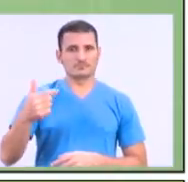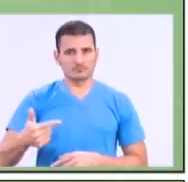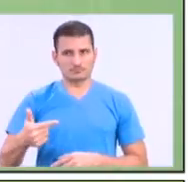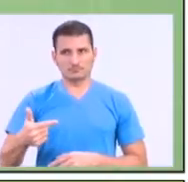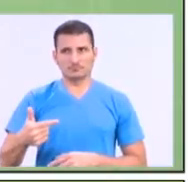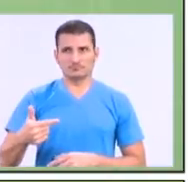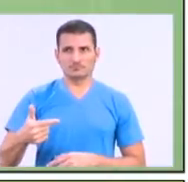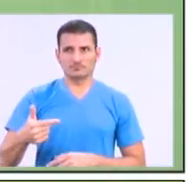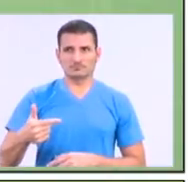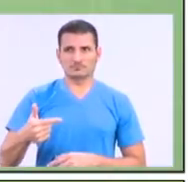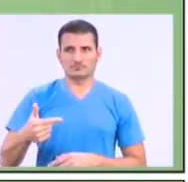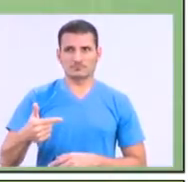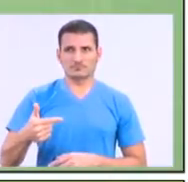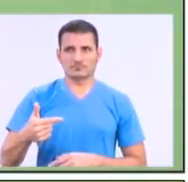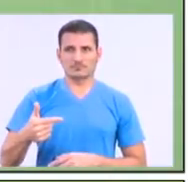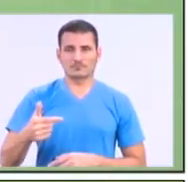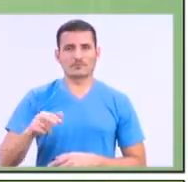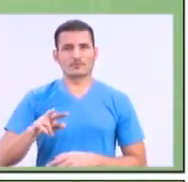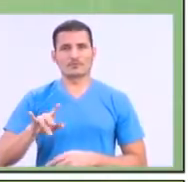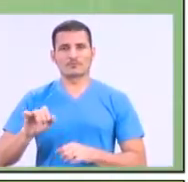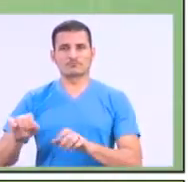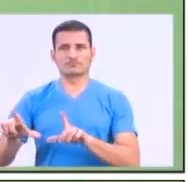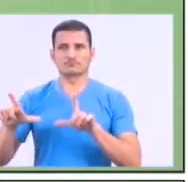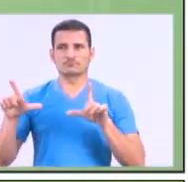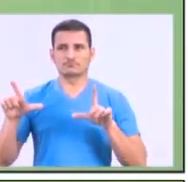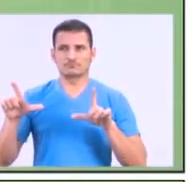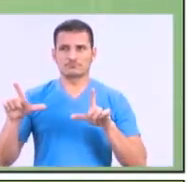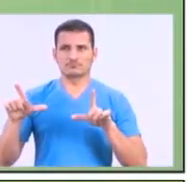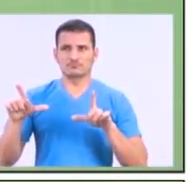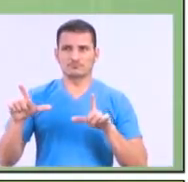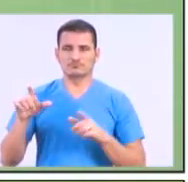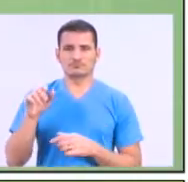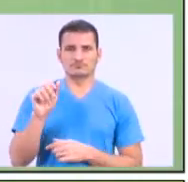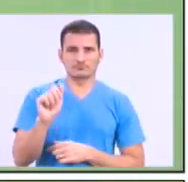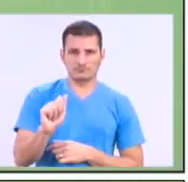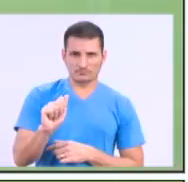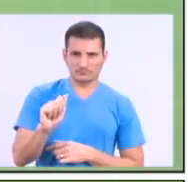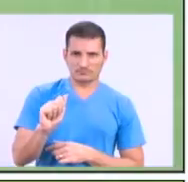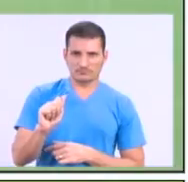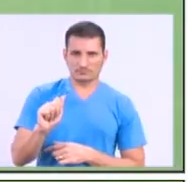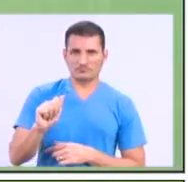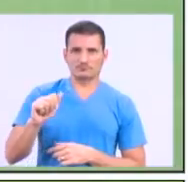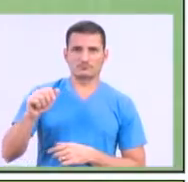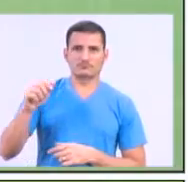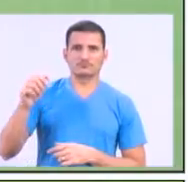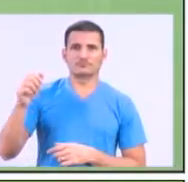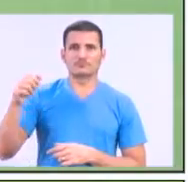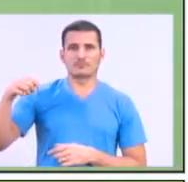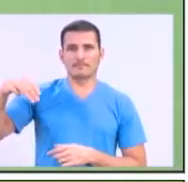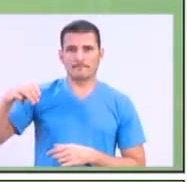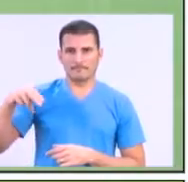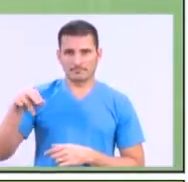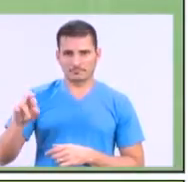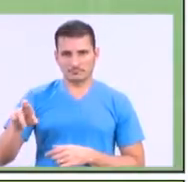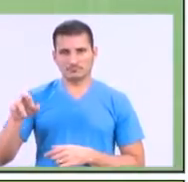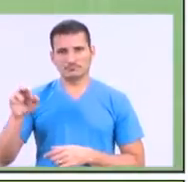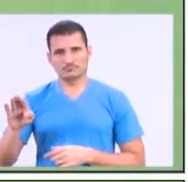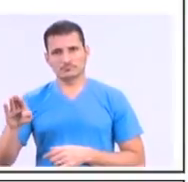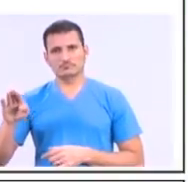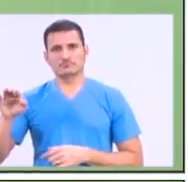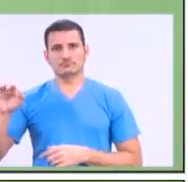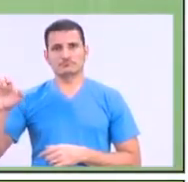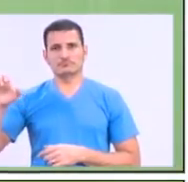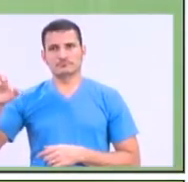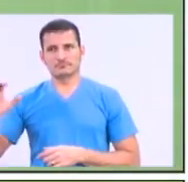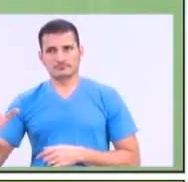segunda, né, ele vai imprimir na tela A é menor que B e C, certo? Então nós temos essa estrutura.